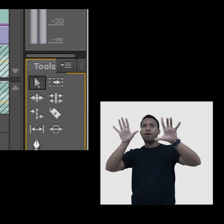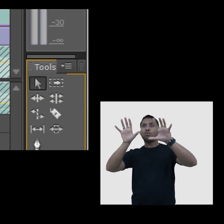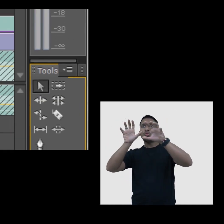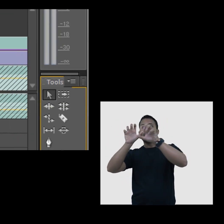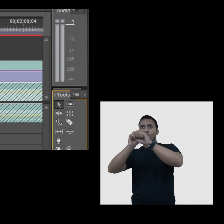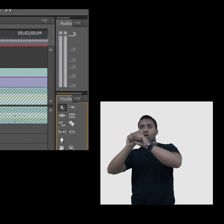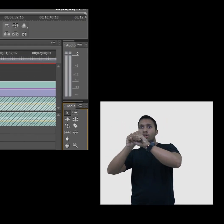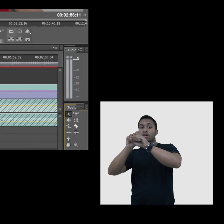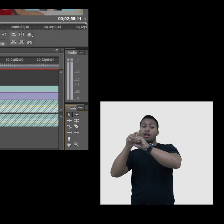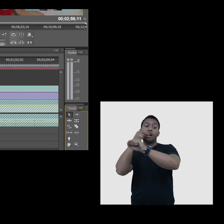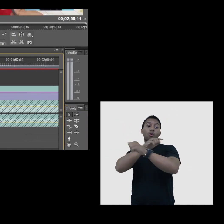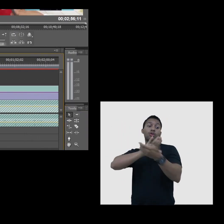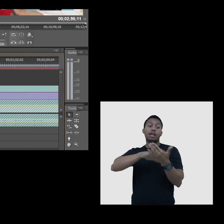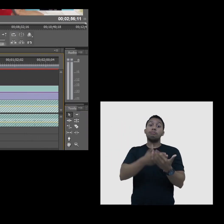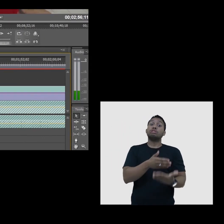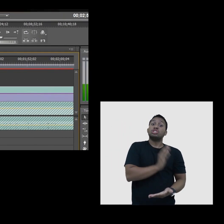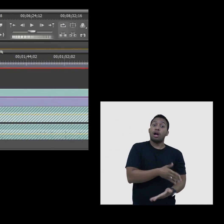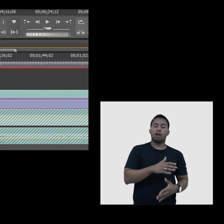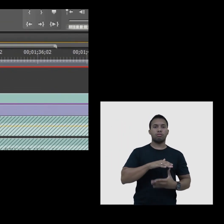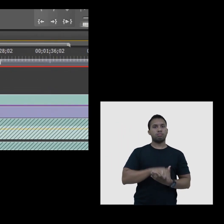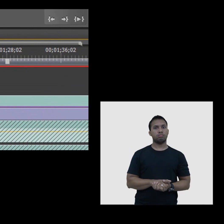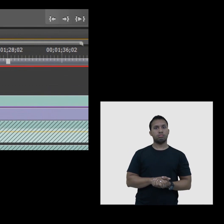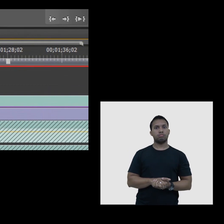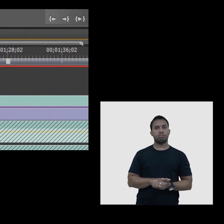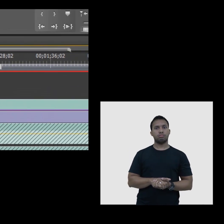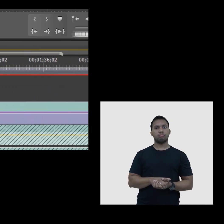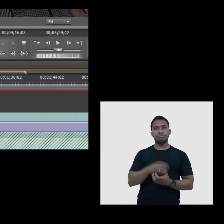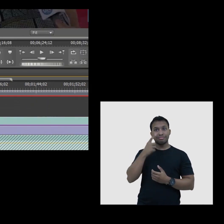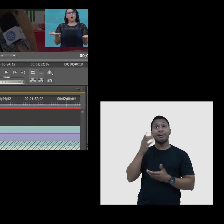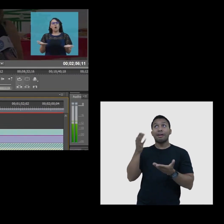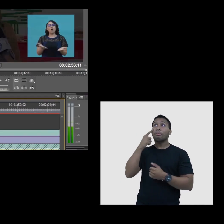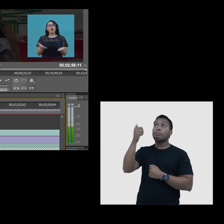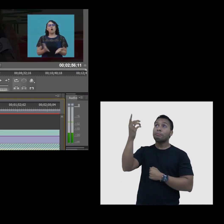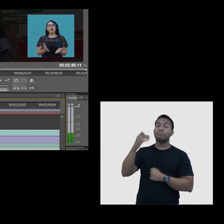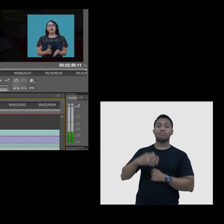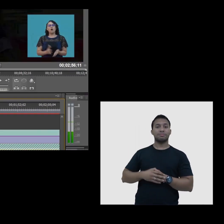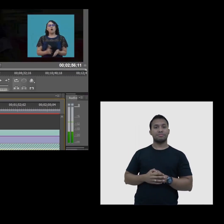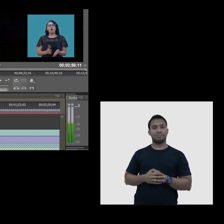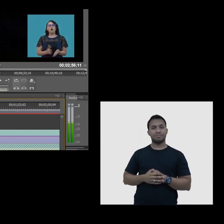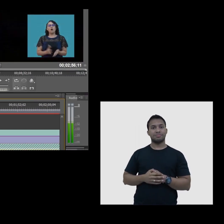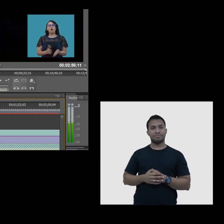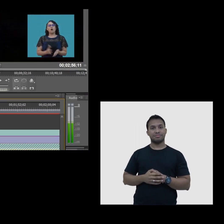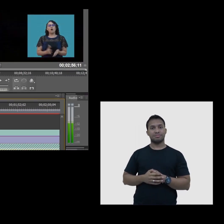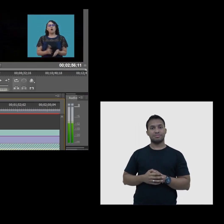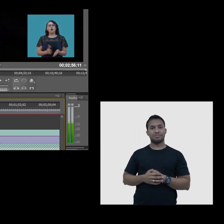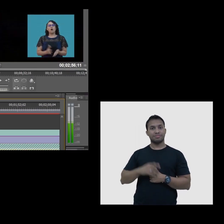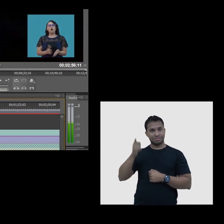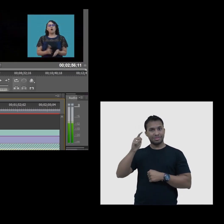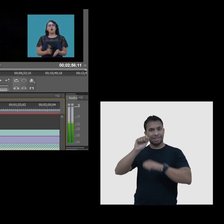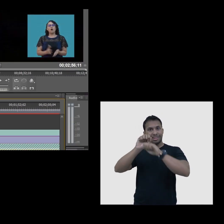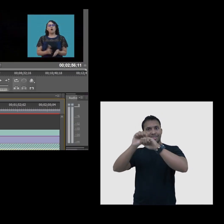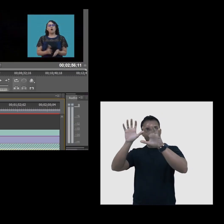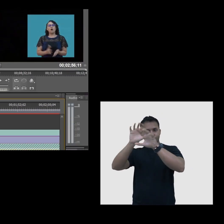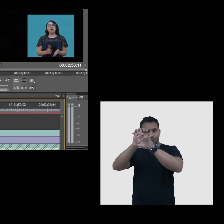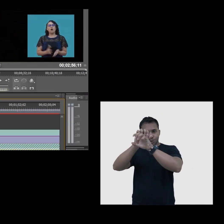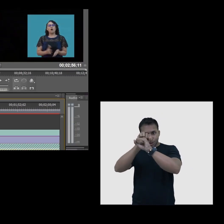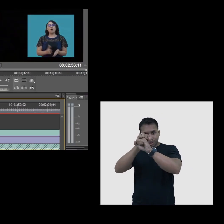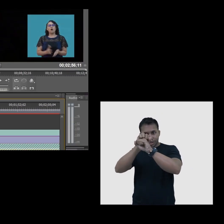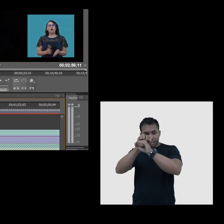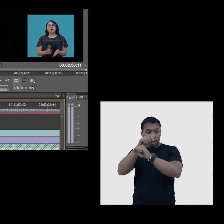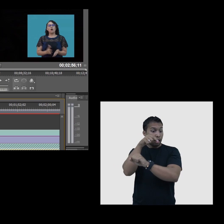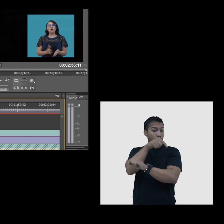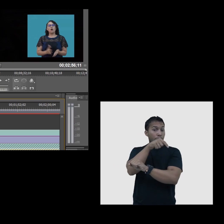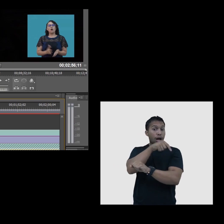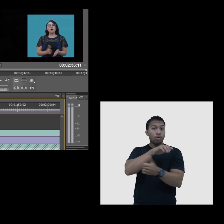escurecer. Agora é o momento que a tela escureceu de fundo, e nesse momento o intérprete já está sinalizando a